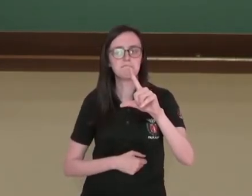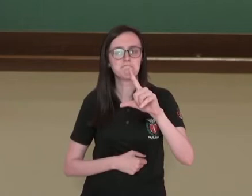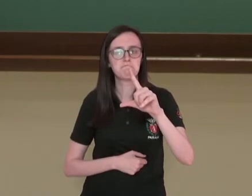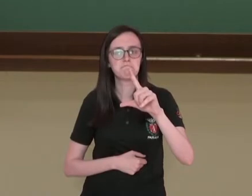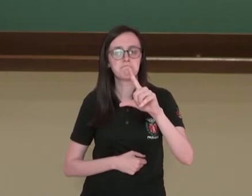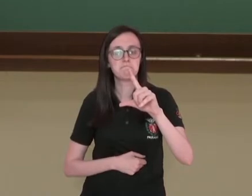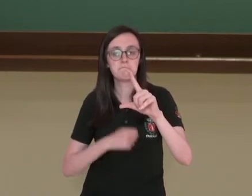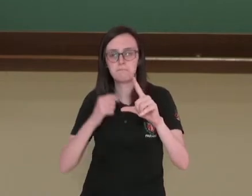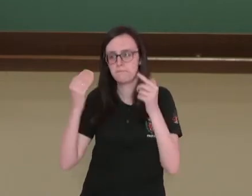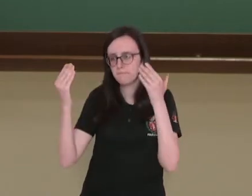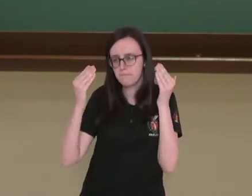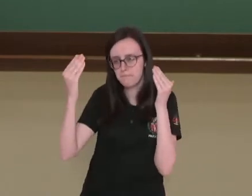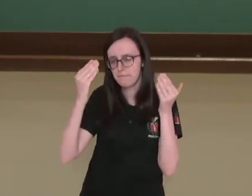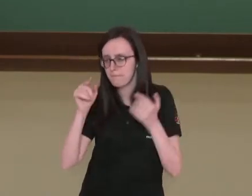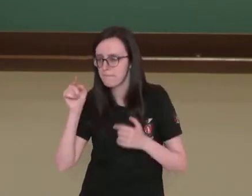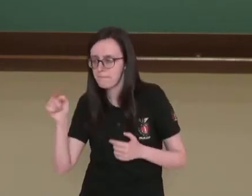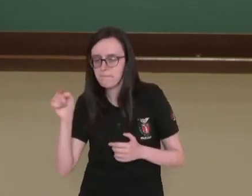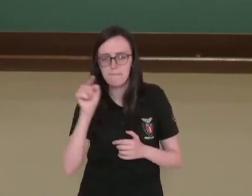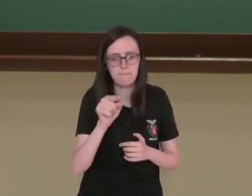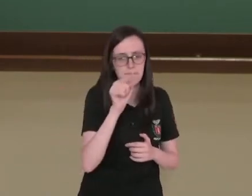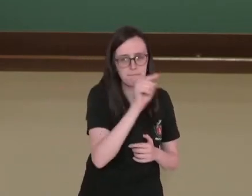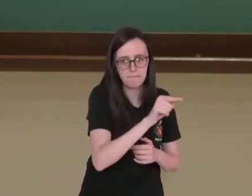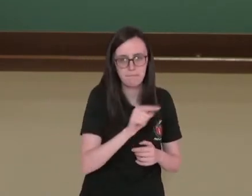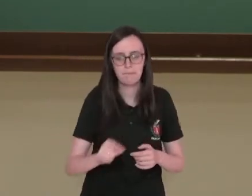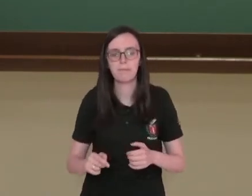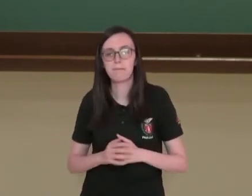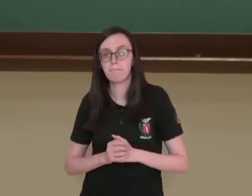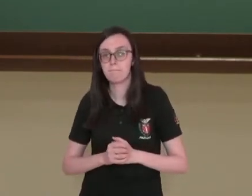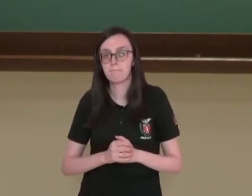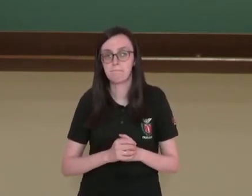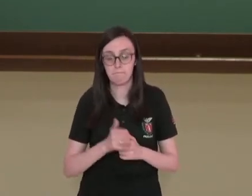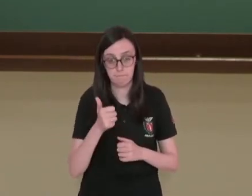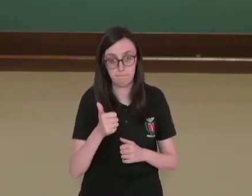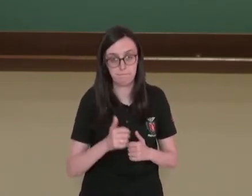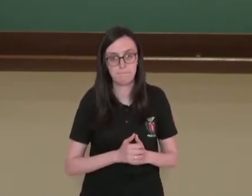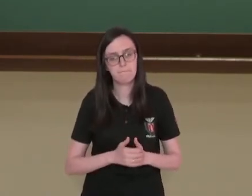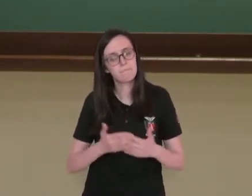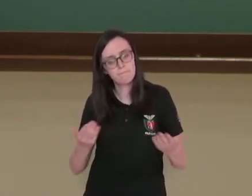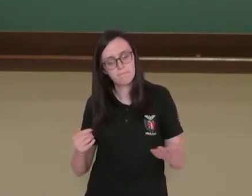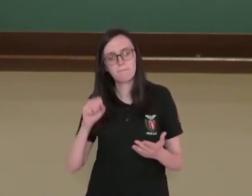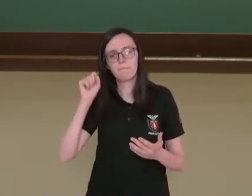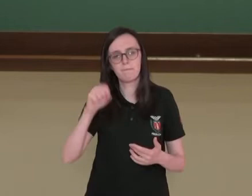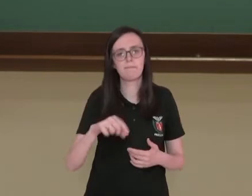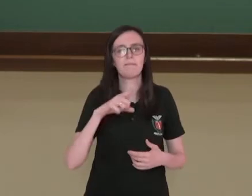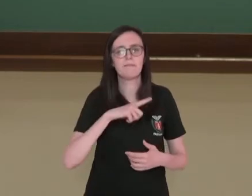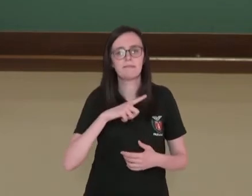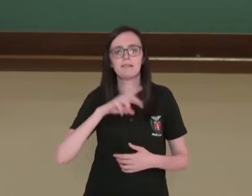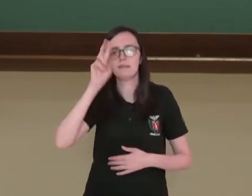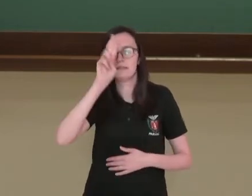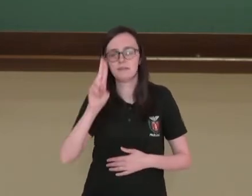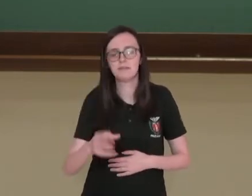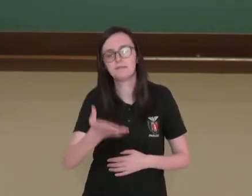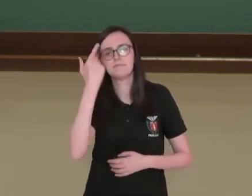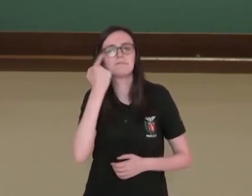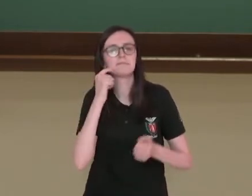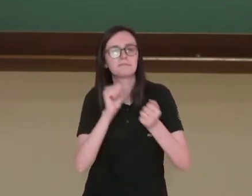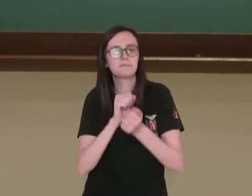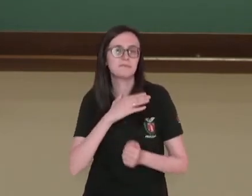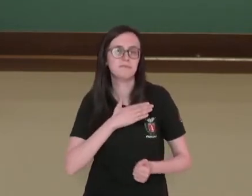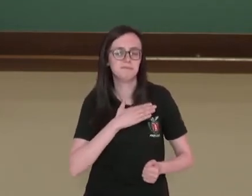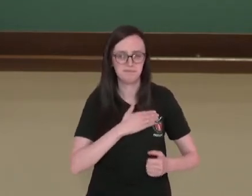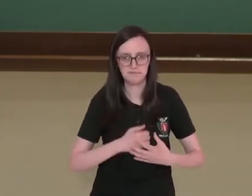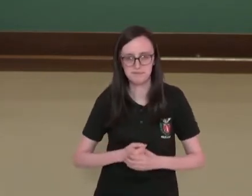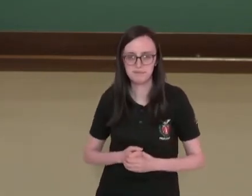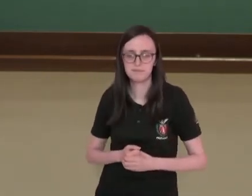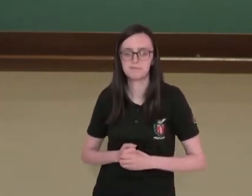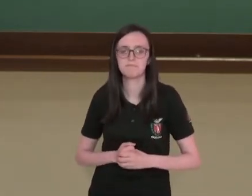se 2 são iguais, obviamente o outro é diferente, né? Então ele recebe sim alguns nomezinhos. Vamos verificar isso aqui comigo?